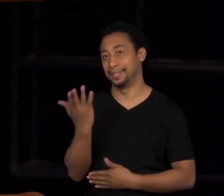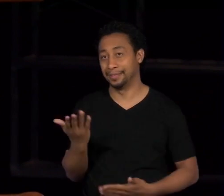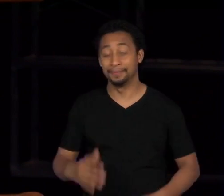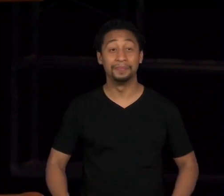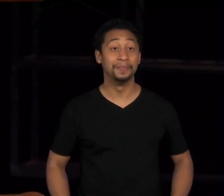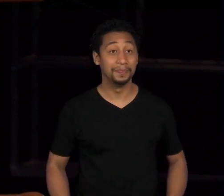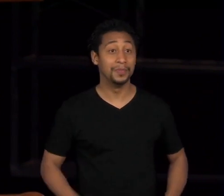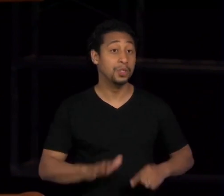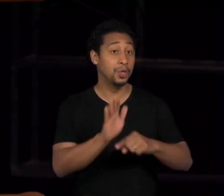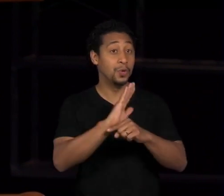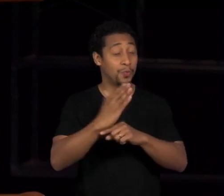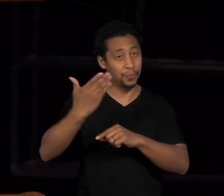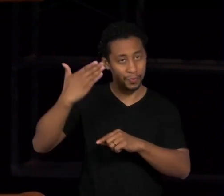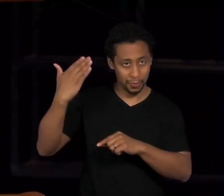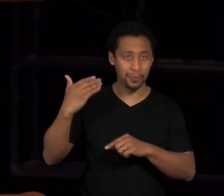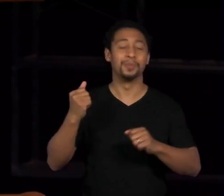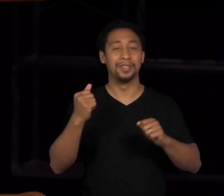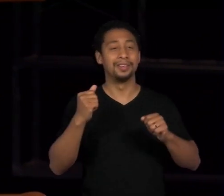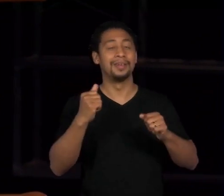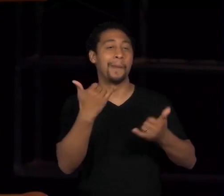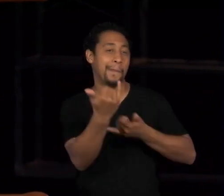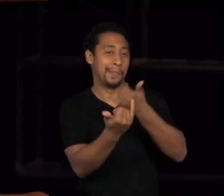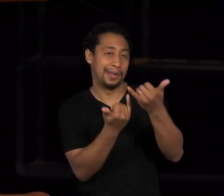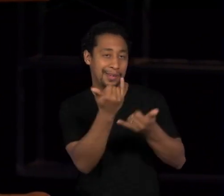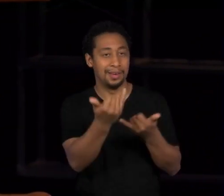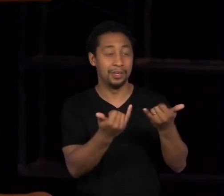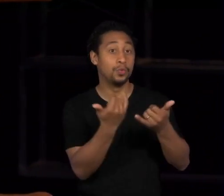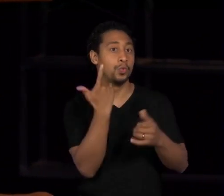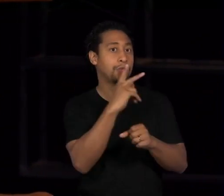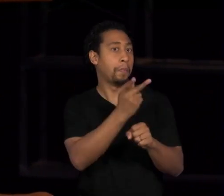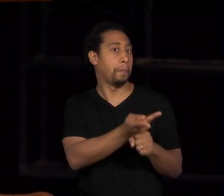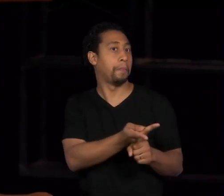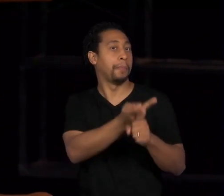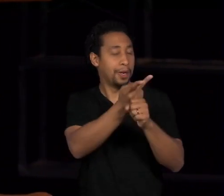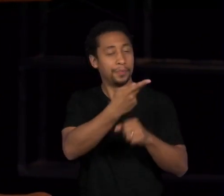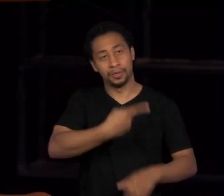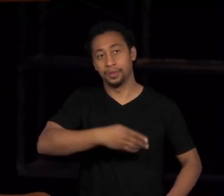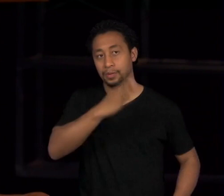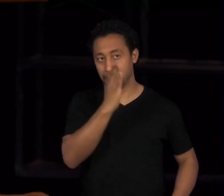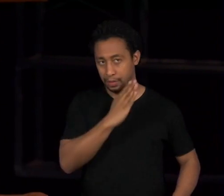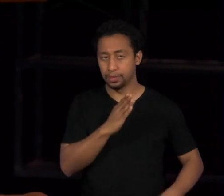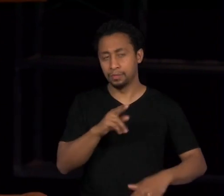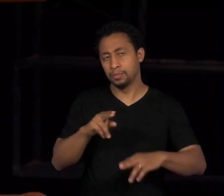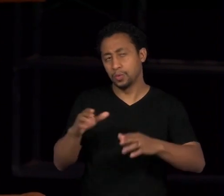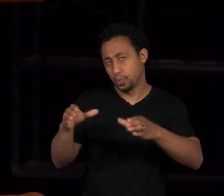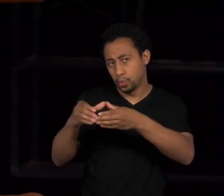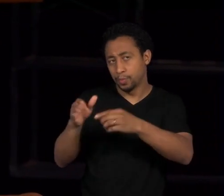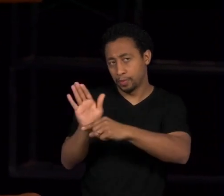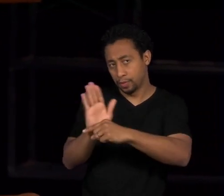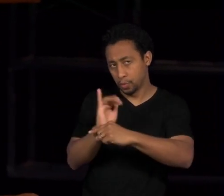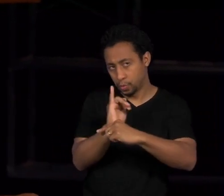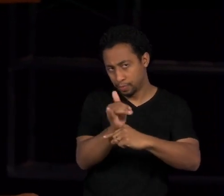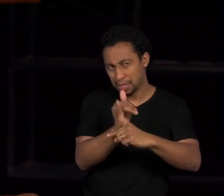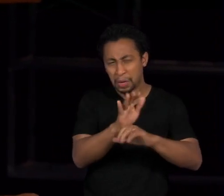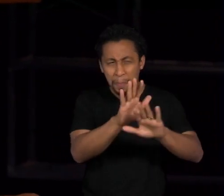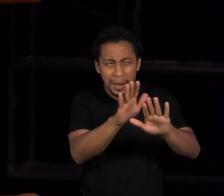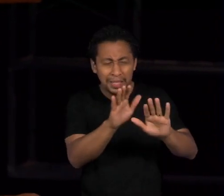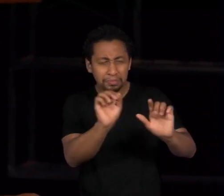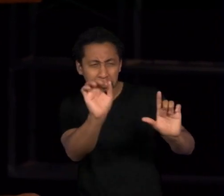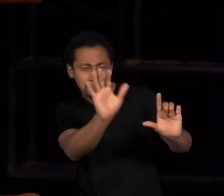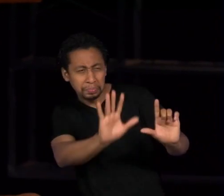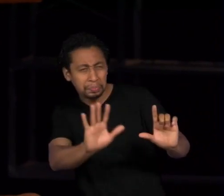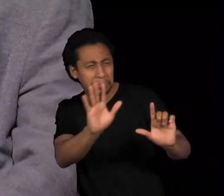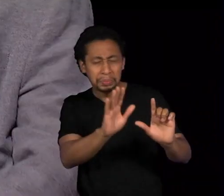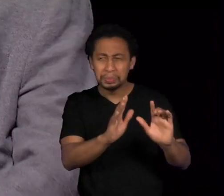brincante foi vencedor do Grande Prêmio do cinema brasileiro na categoria documentário mas ele não parece muito um documentário né